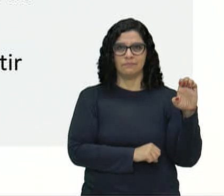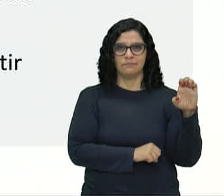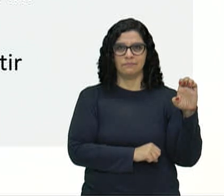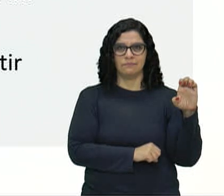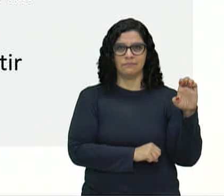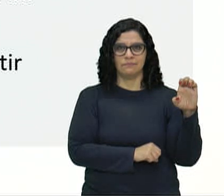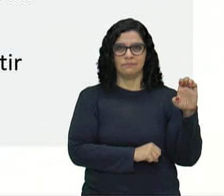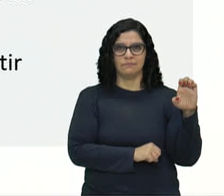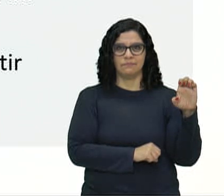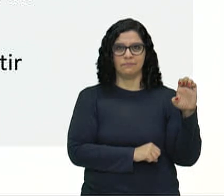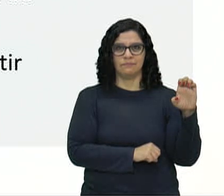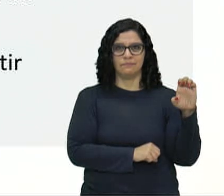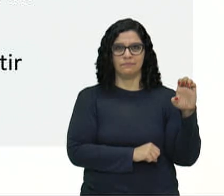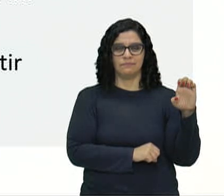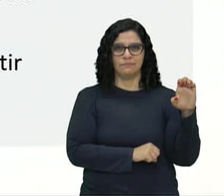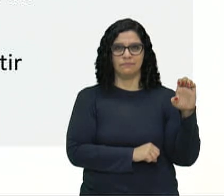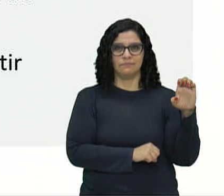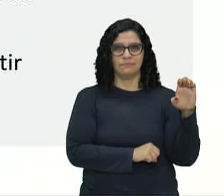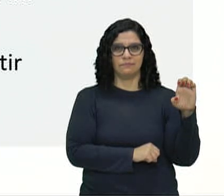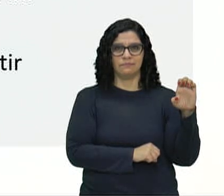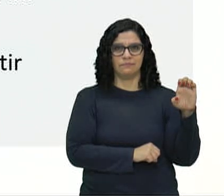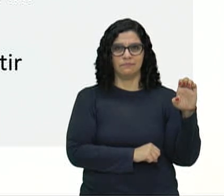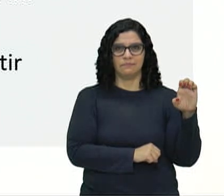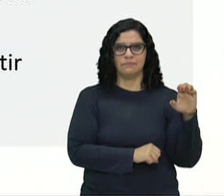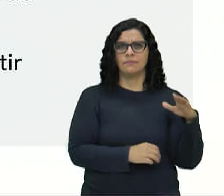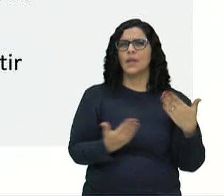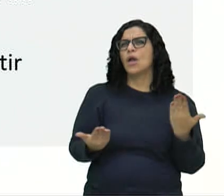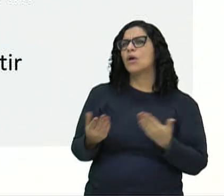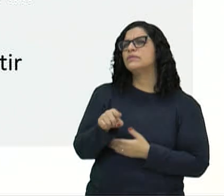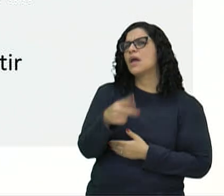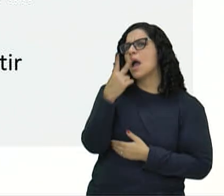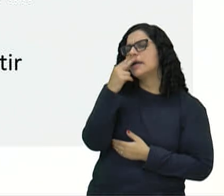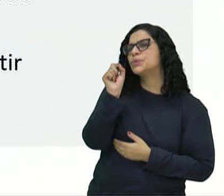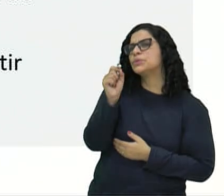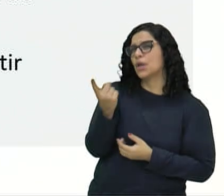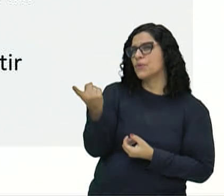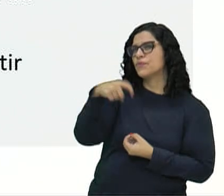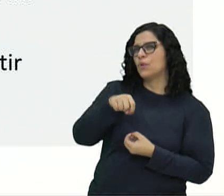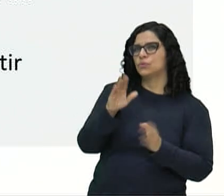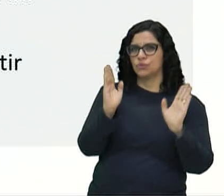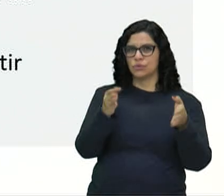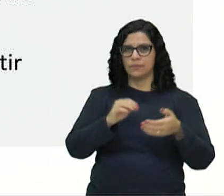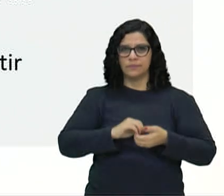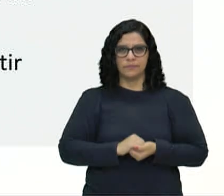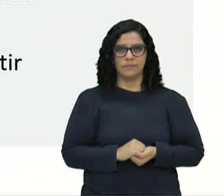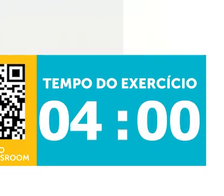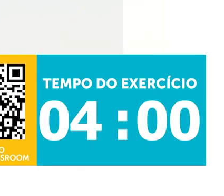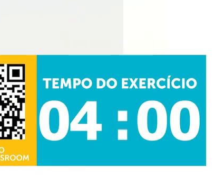substâncias inorgânicas simples, como os minerais. O que você acha? Eu já venho.